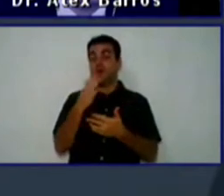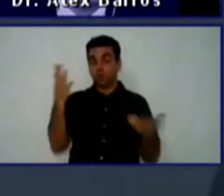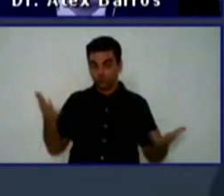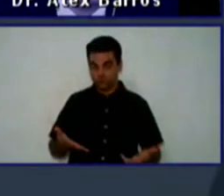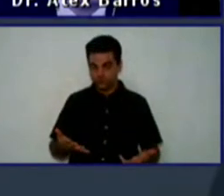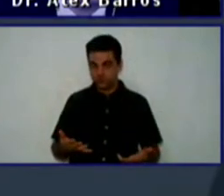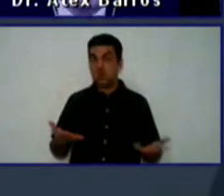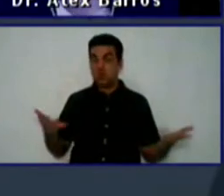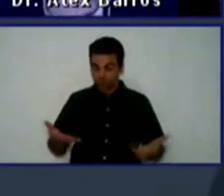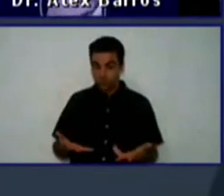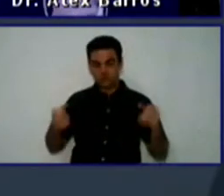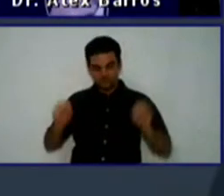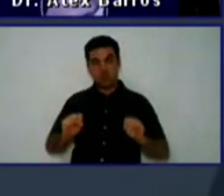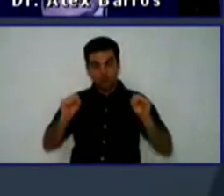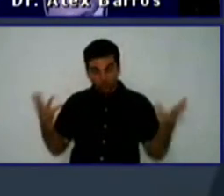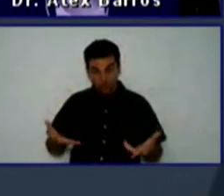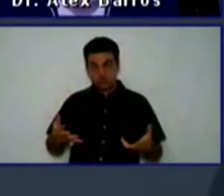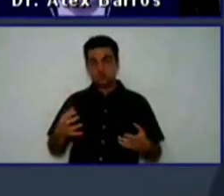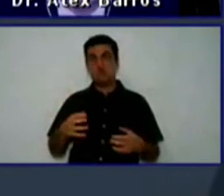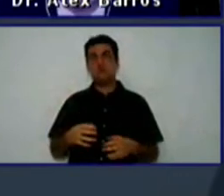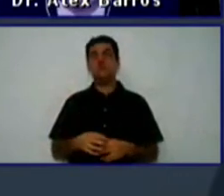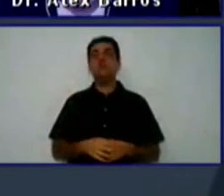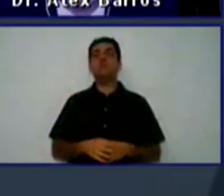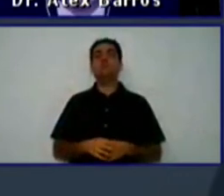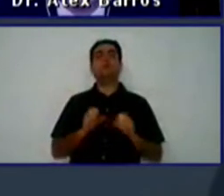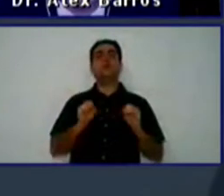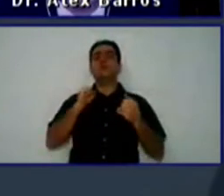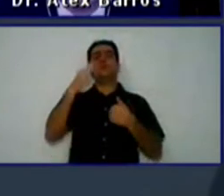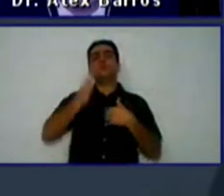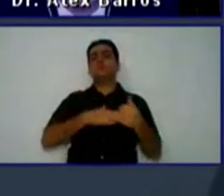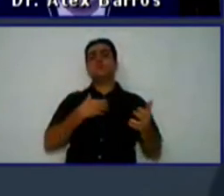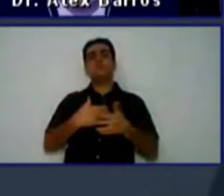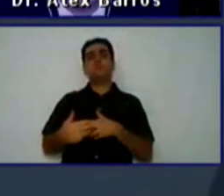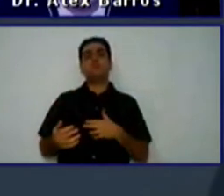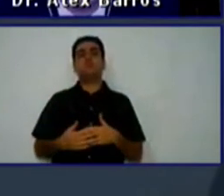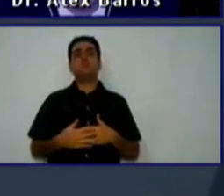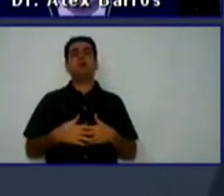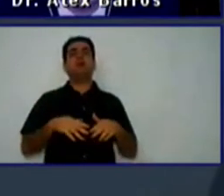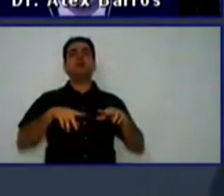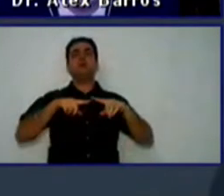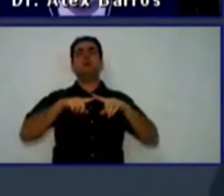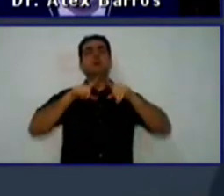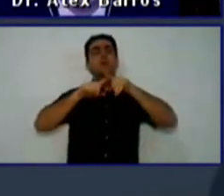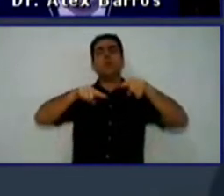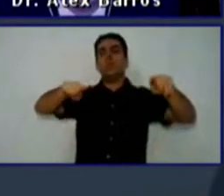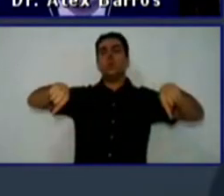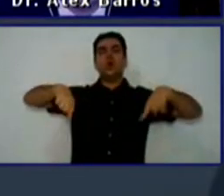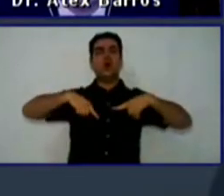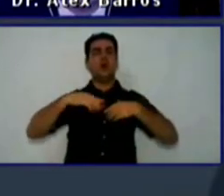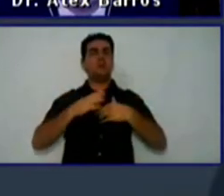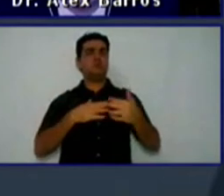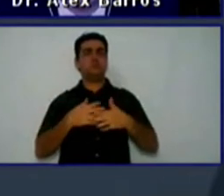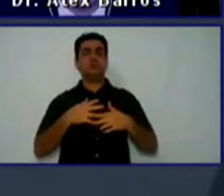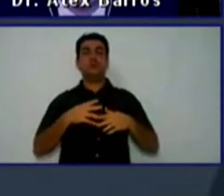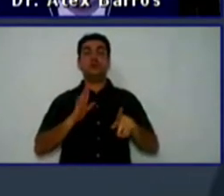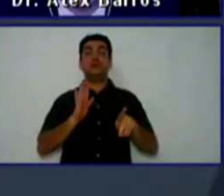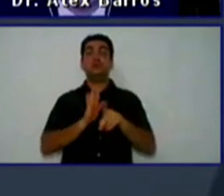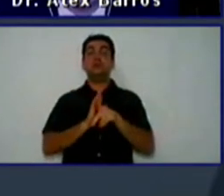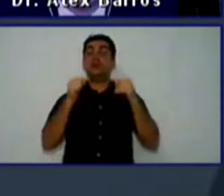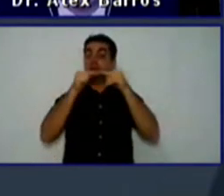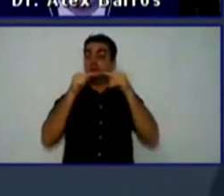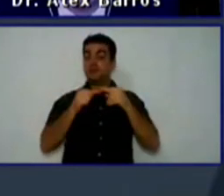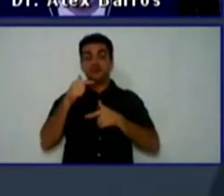hoje, que é permitido, e se formos verificar, comprar um conjunto de escritórios, comprar algo realmente